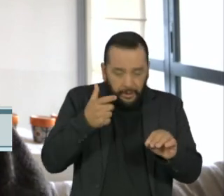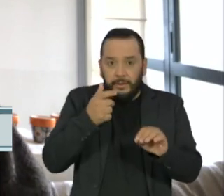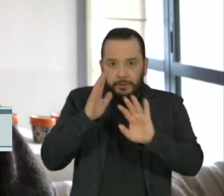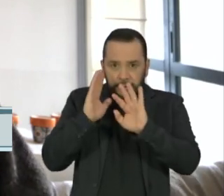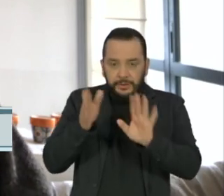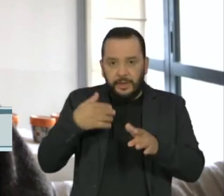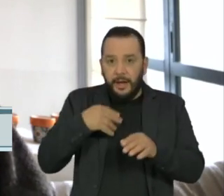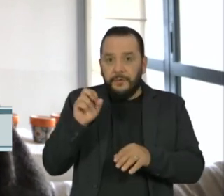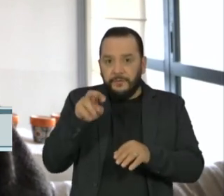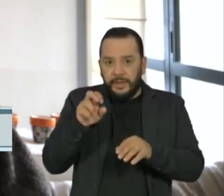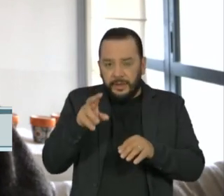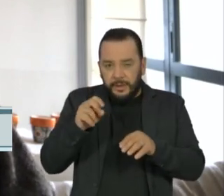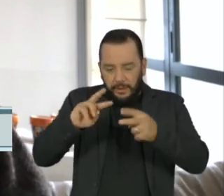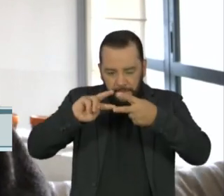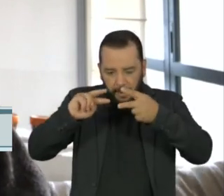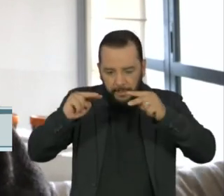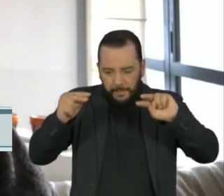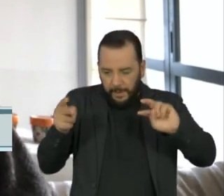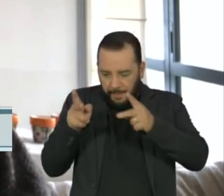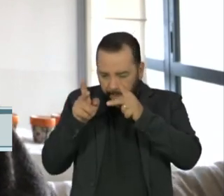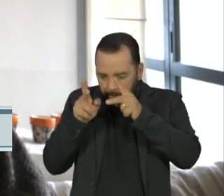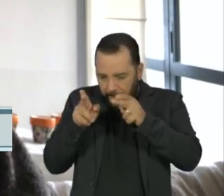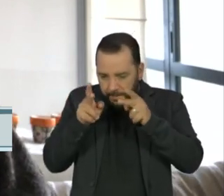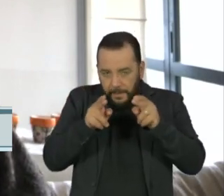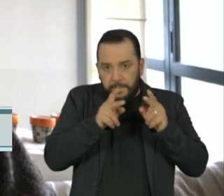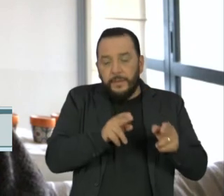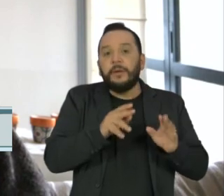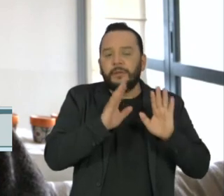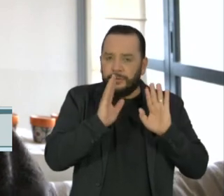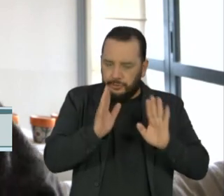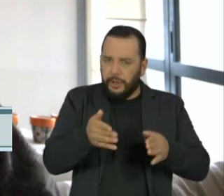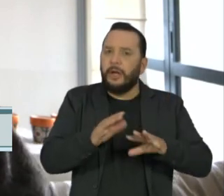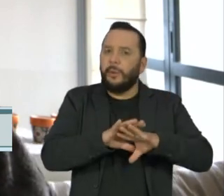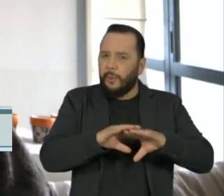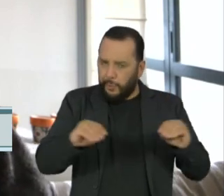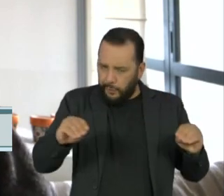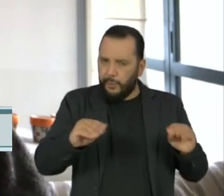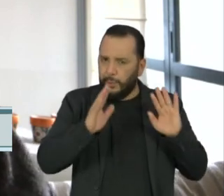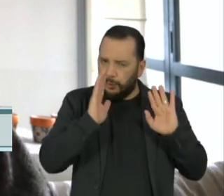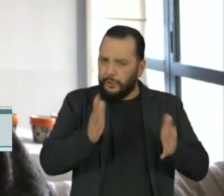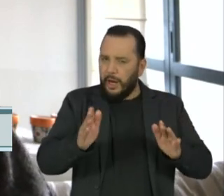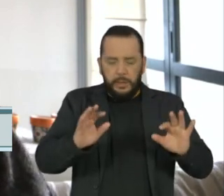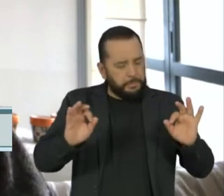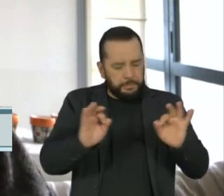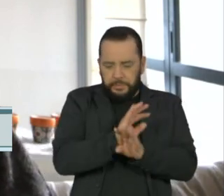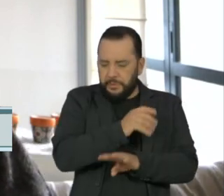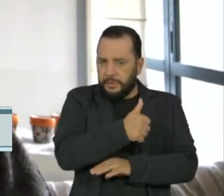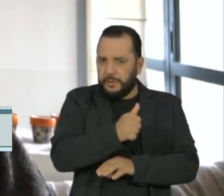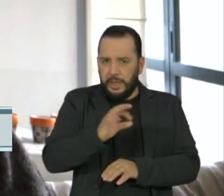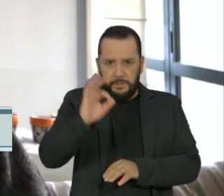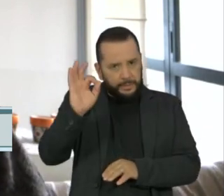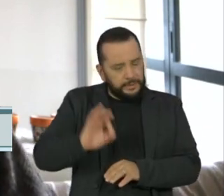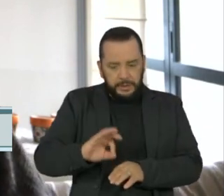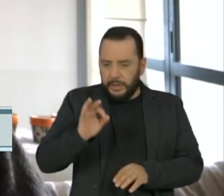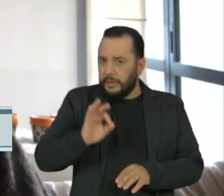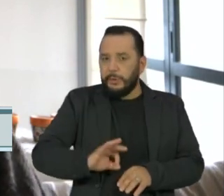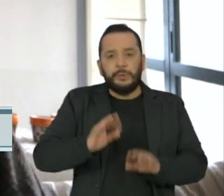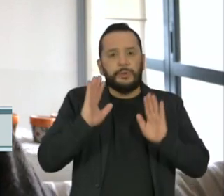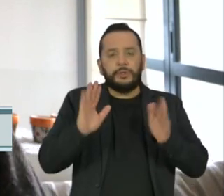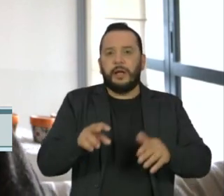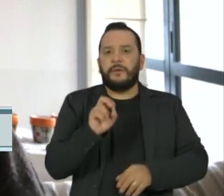registrado. Ele se curou, detectou, o PCR ficou negativo, depois disso, cura clínica, cura virológica, né? Os